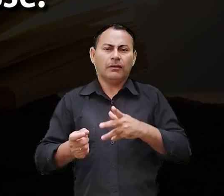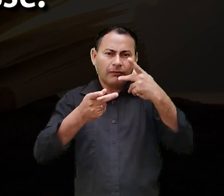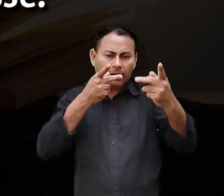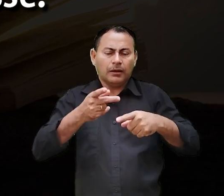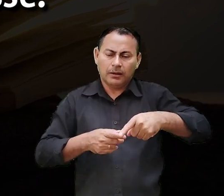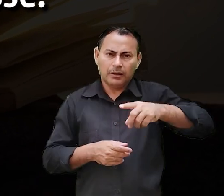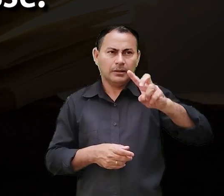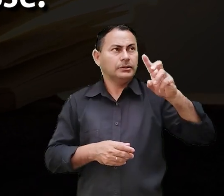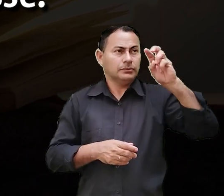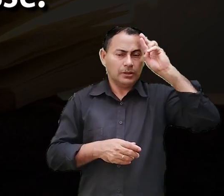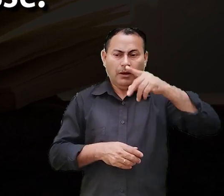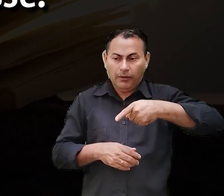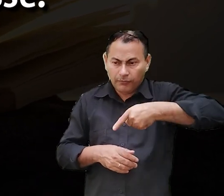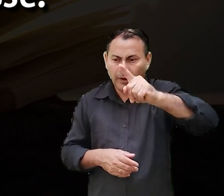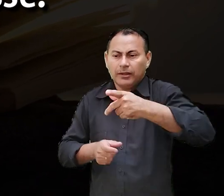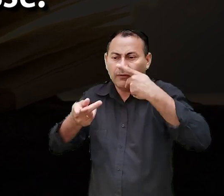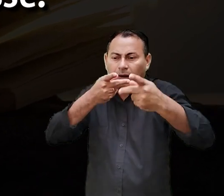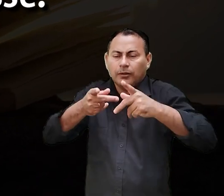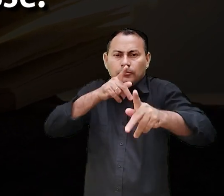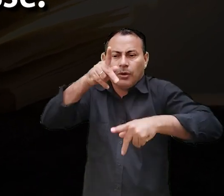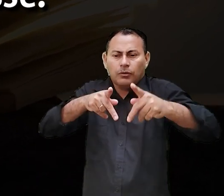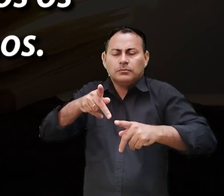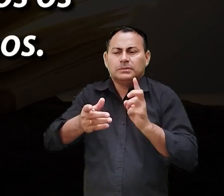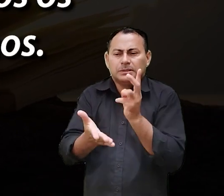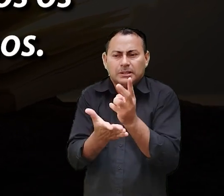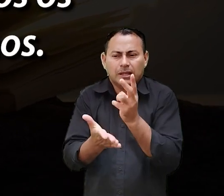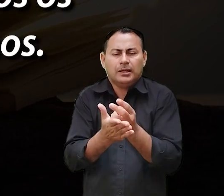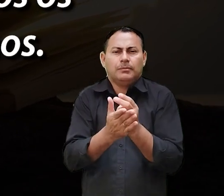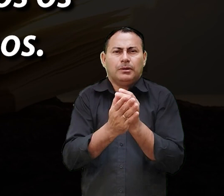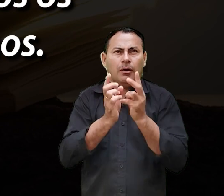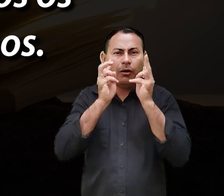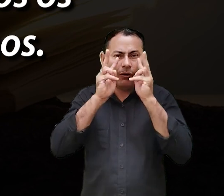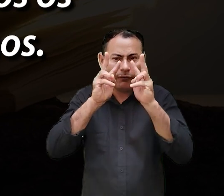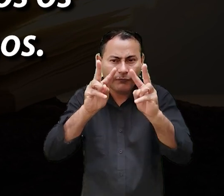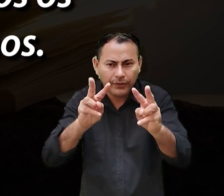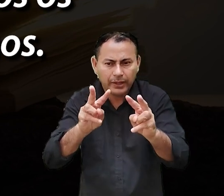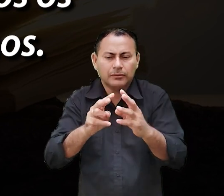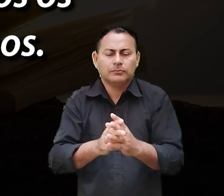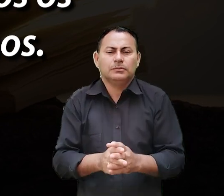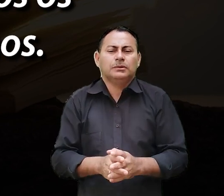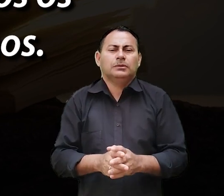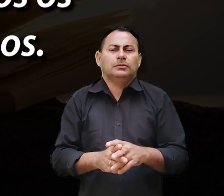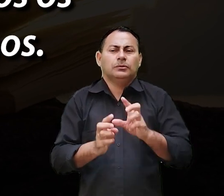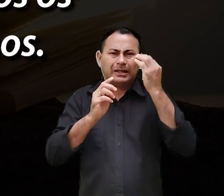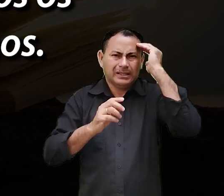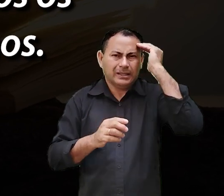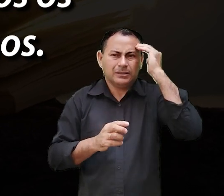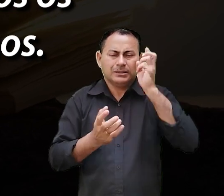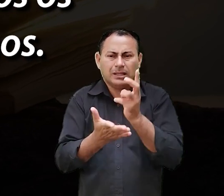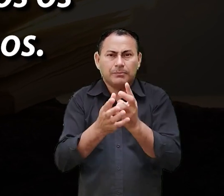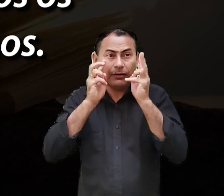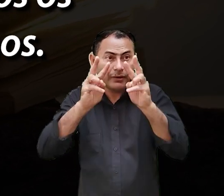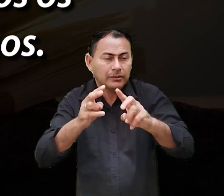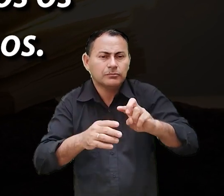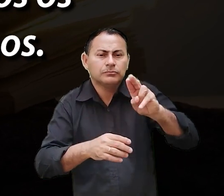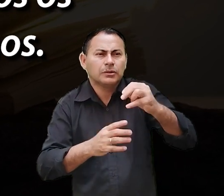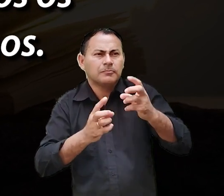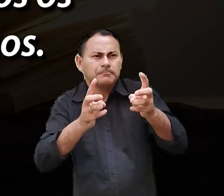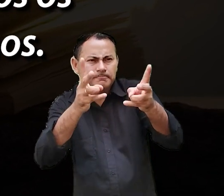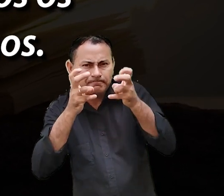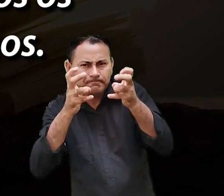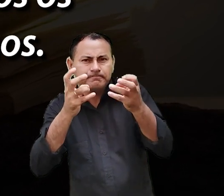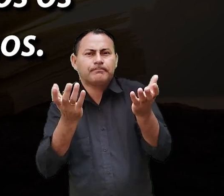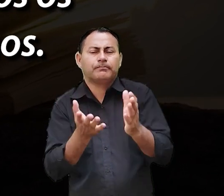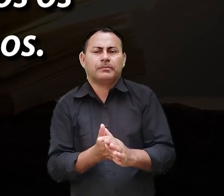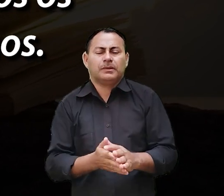ele disse vá e diga a este povo estejam sempre ouvindo mas nunca entendam estejam sempre vendo e